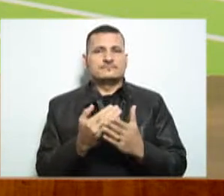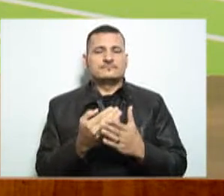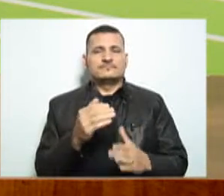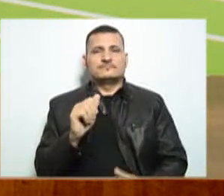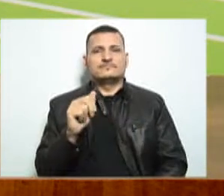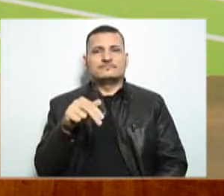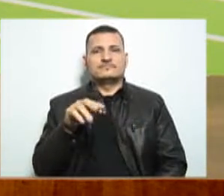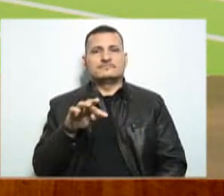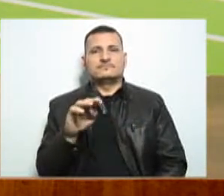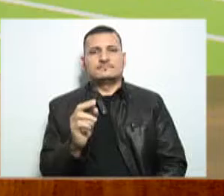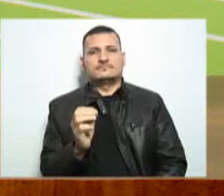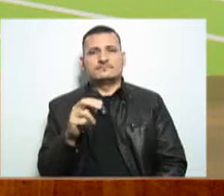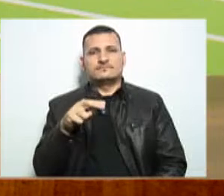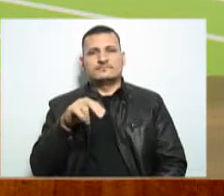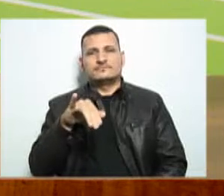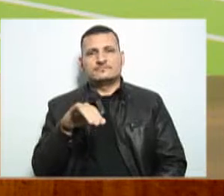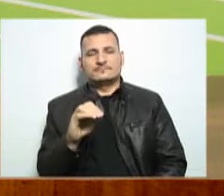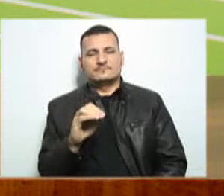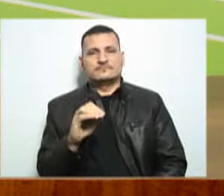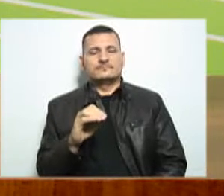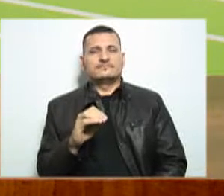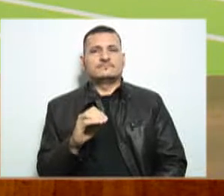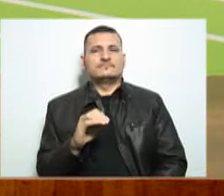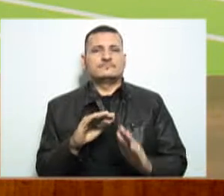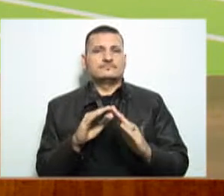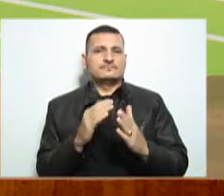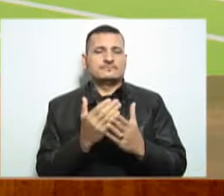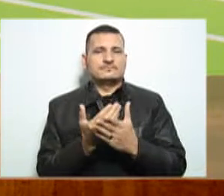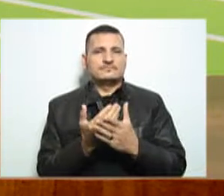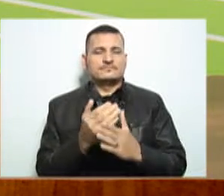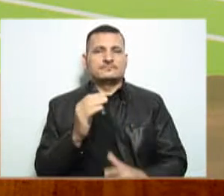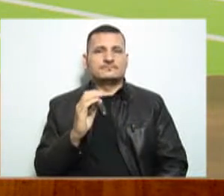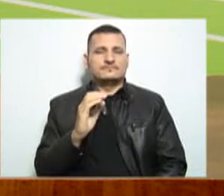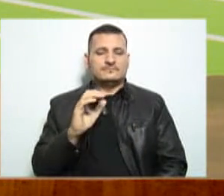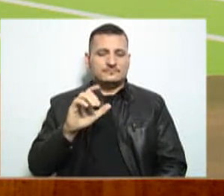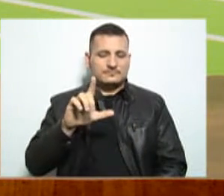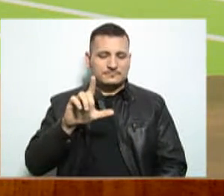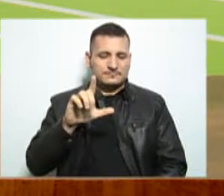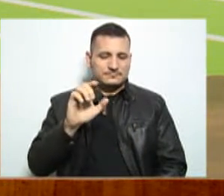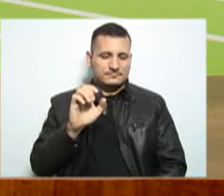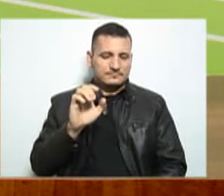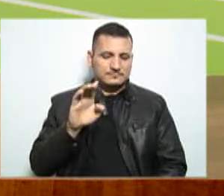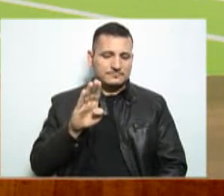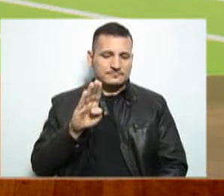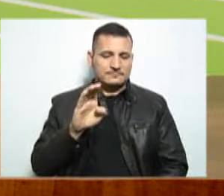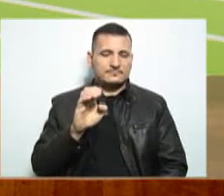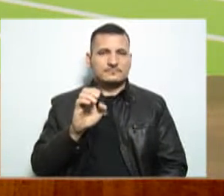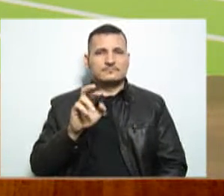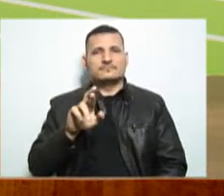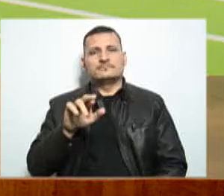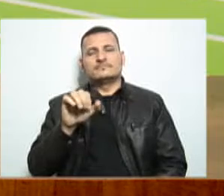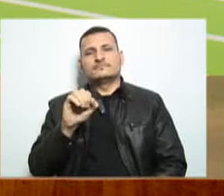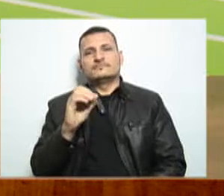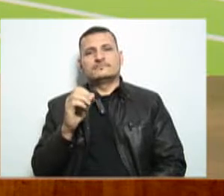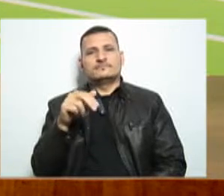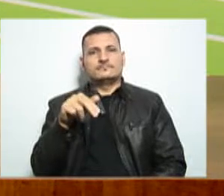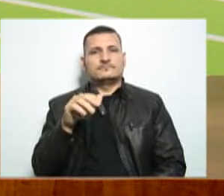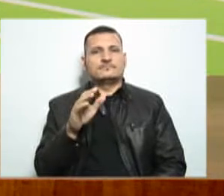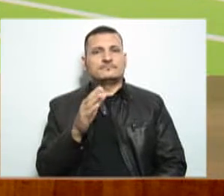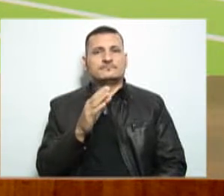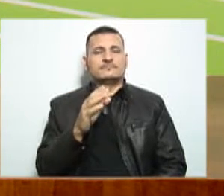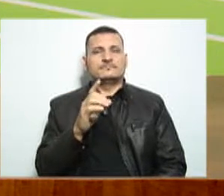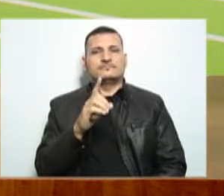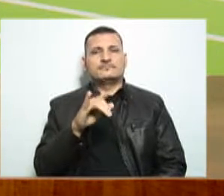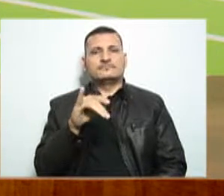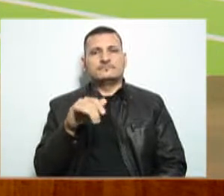Lisboa, os alunos da escola Kleberson Dias, Plano Novo, e